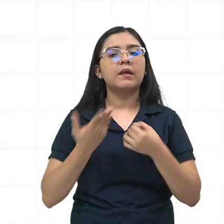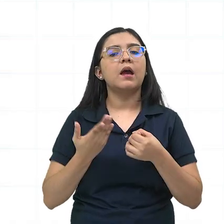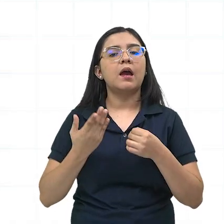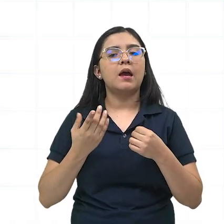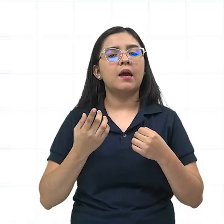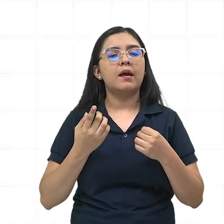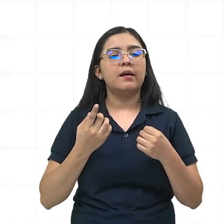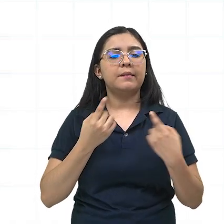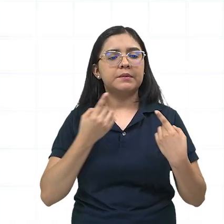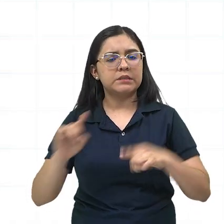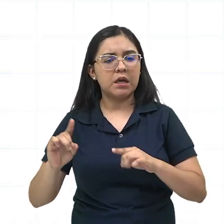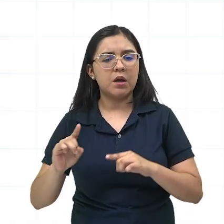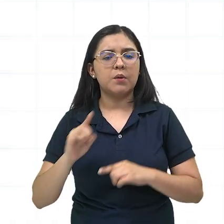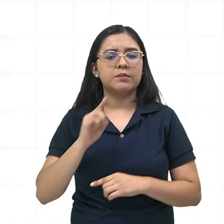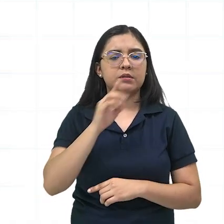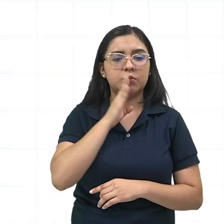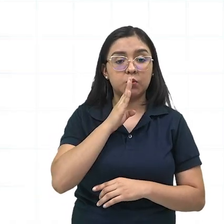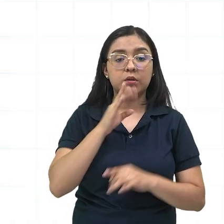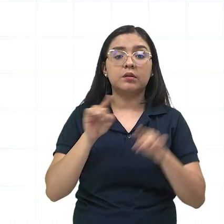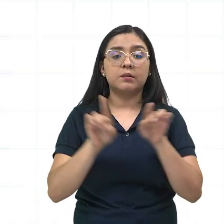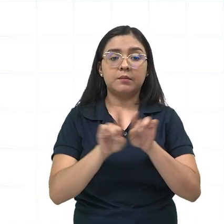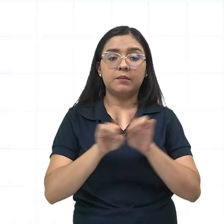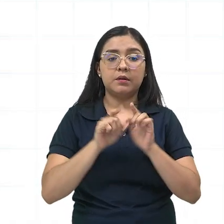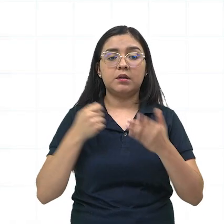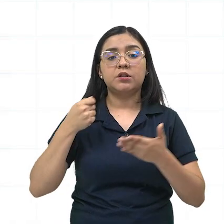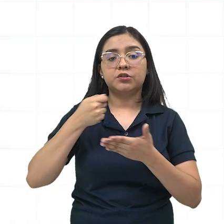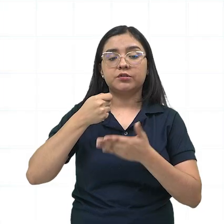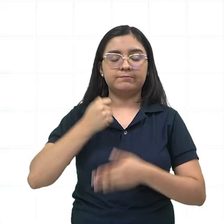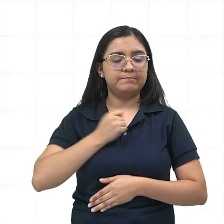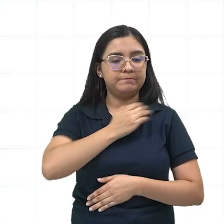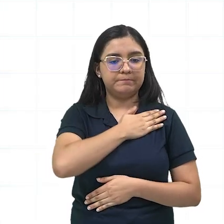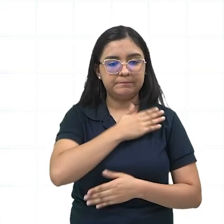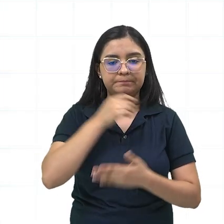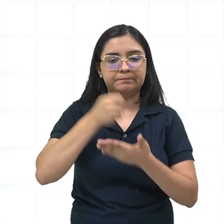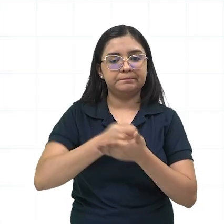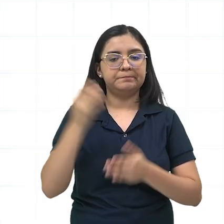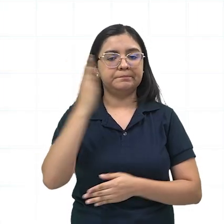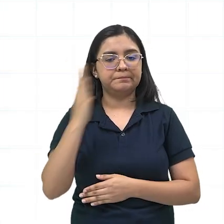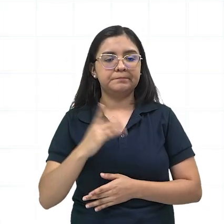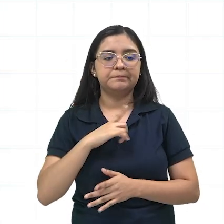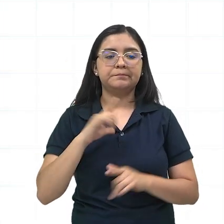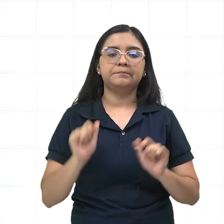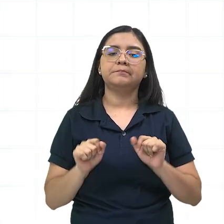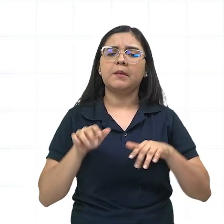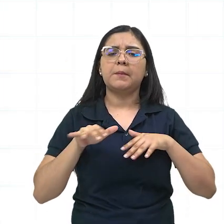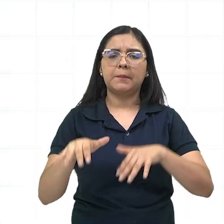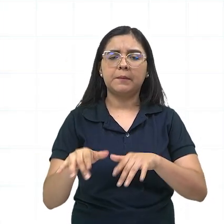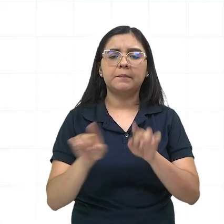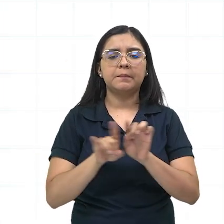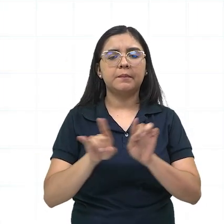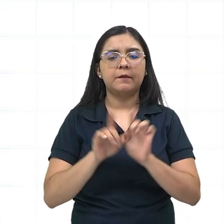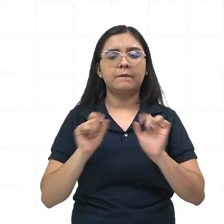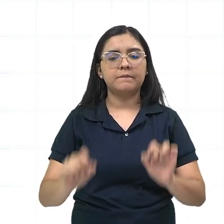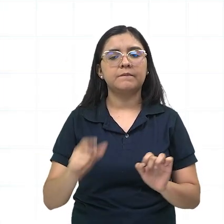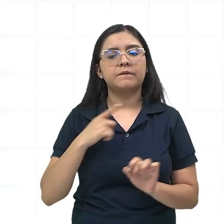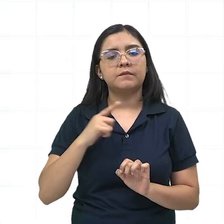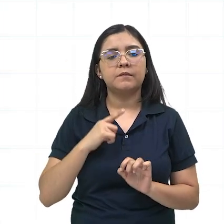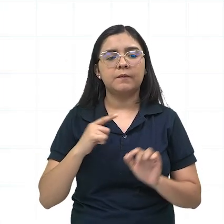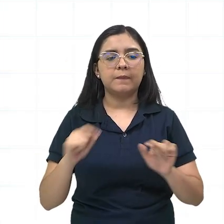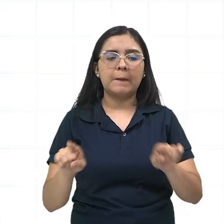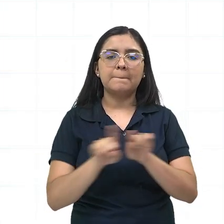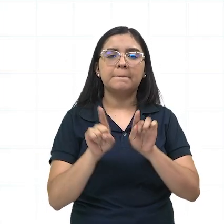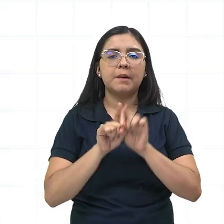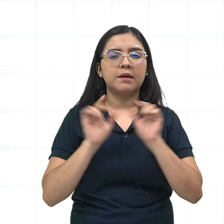e a censura da ditadura militar brasileira fizeram com que as manifestações fossem feitas de formas